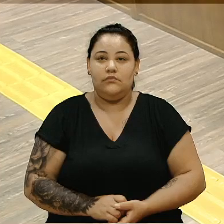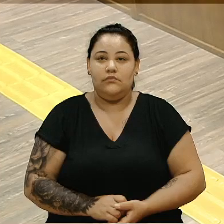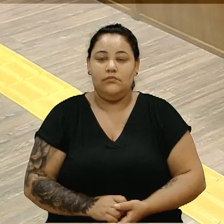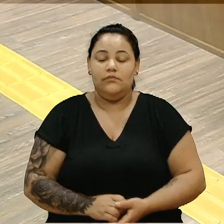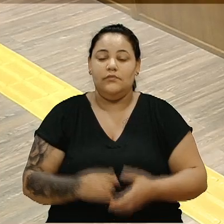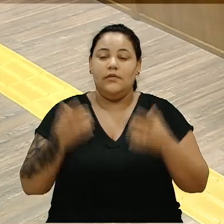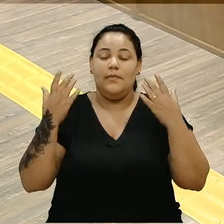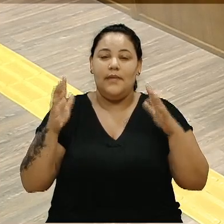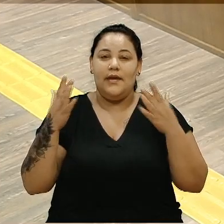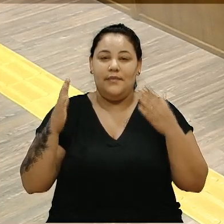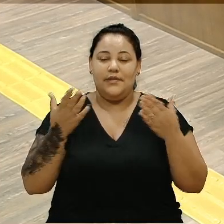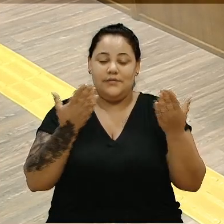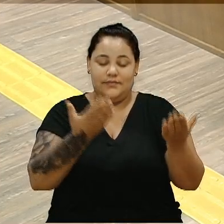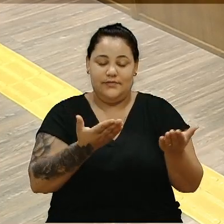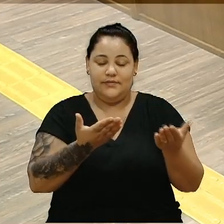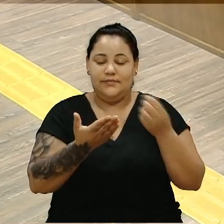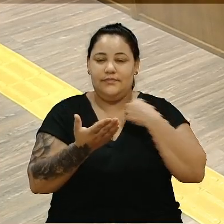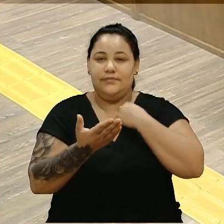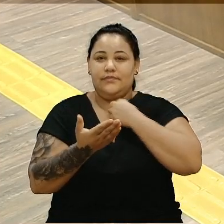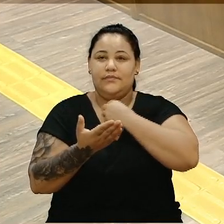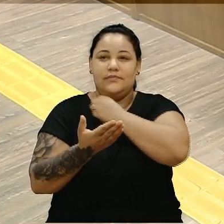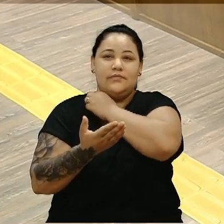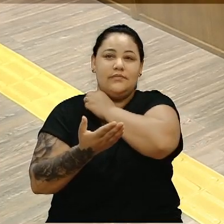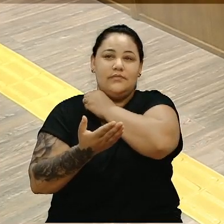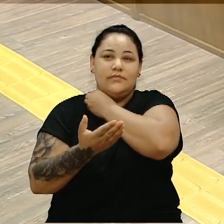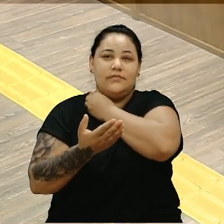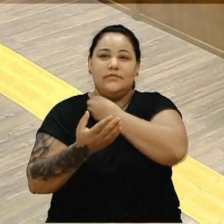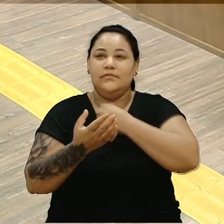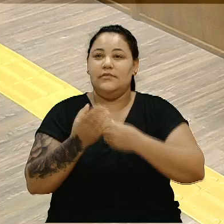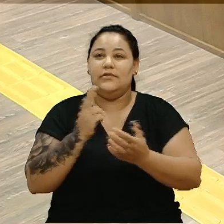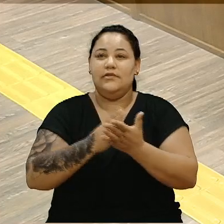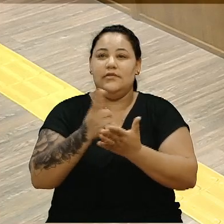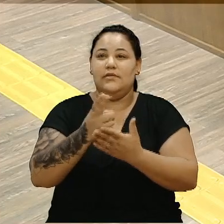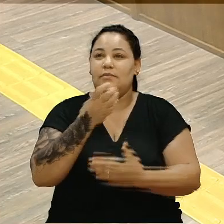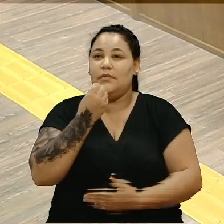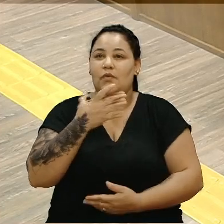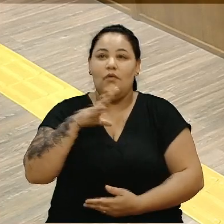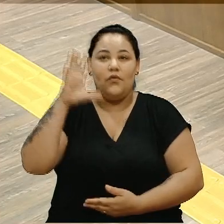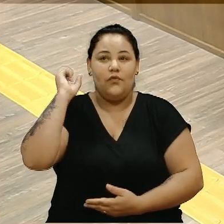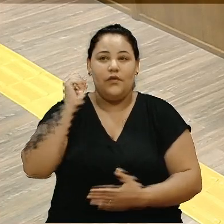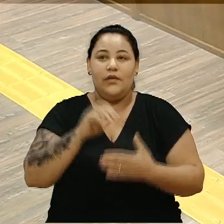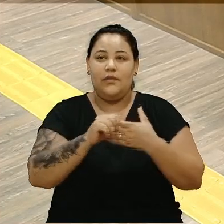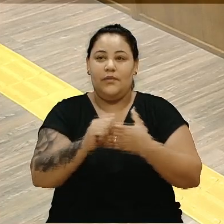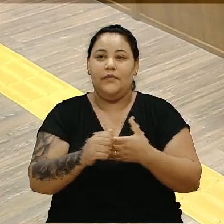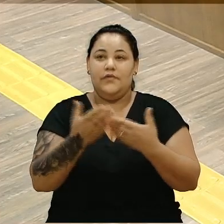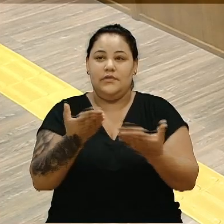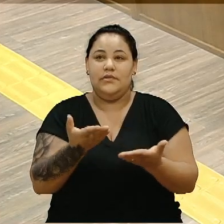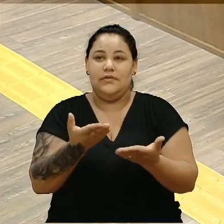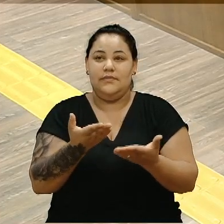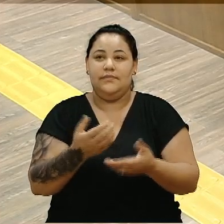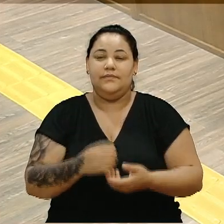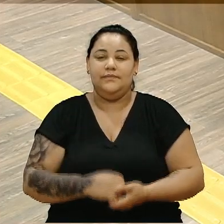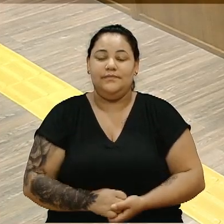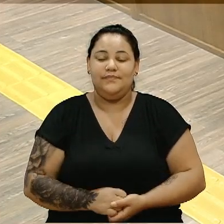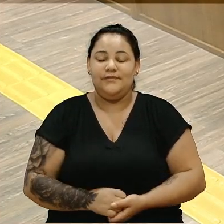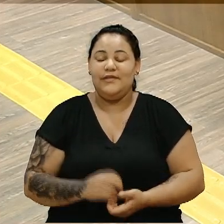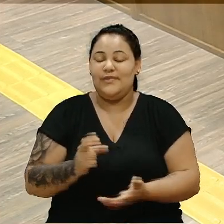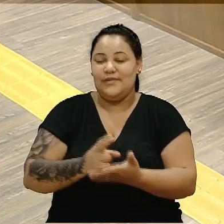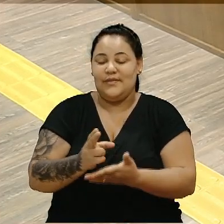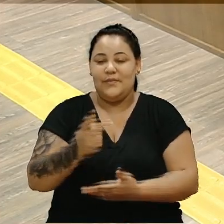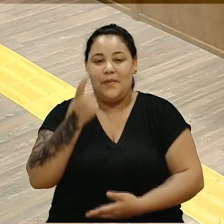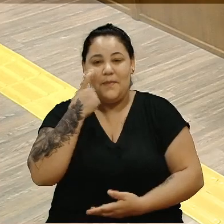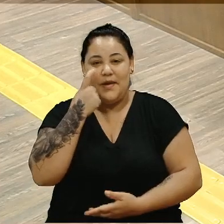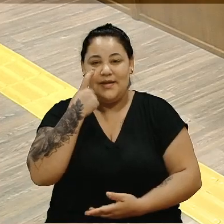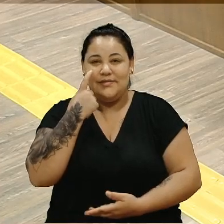Parabéns, Alexandra. Sempre bom te escutar, te acompanhar. Quando eu te vejo, sempre penso na